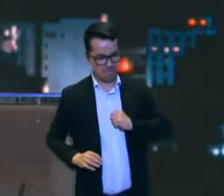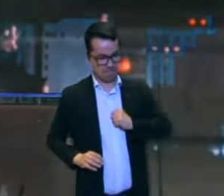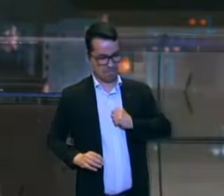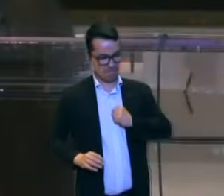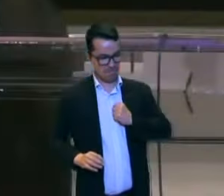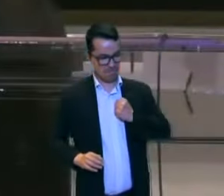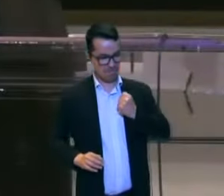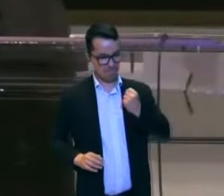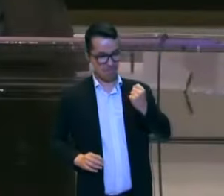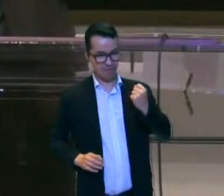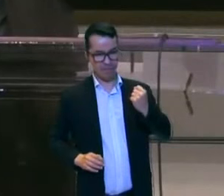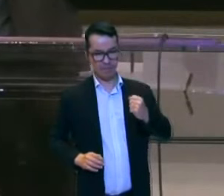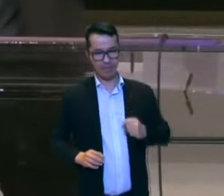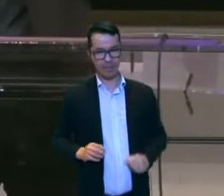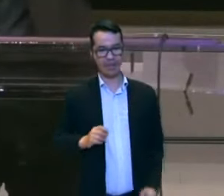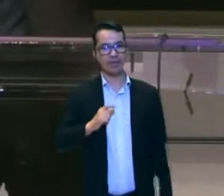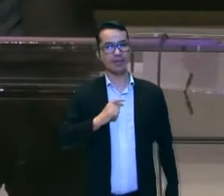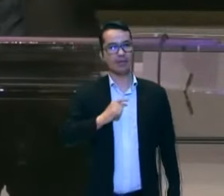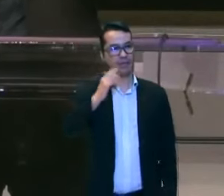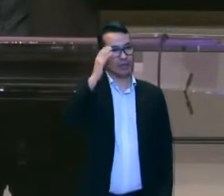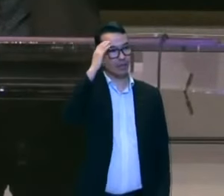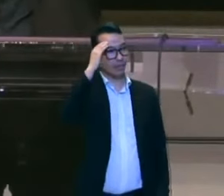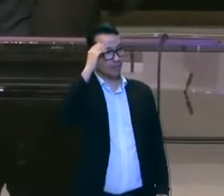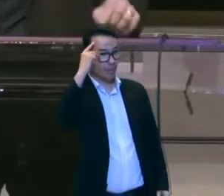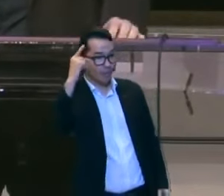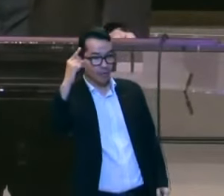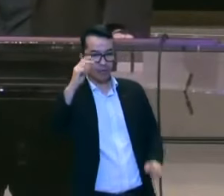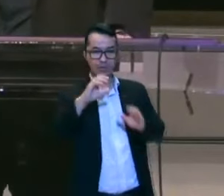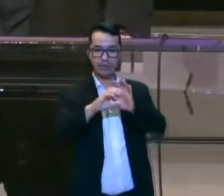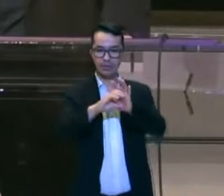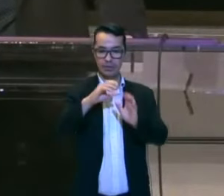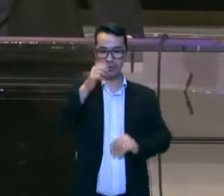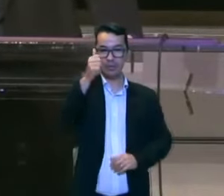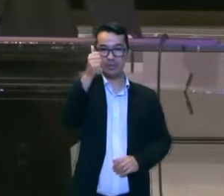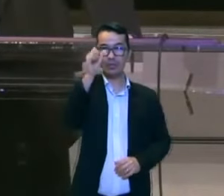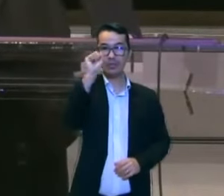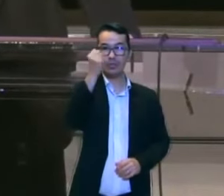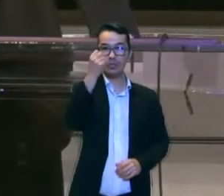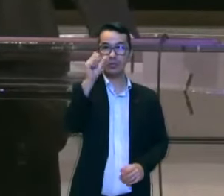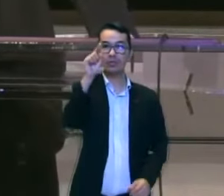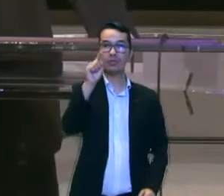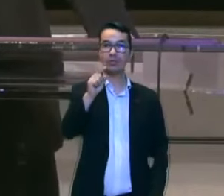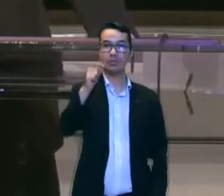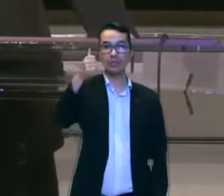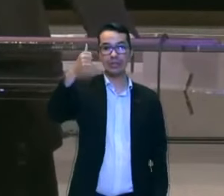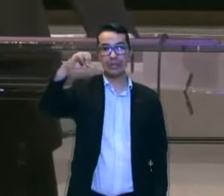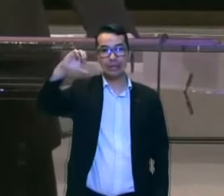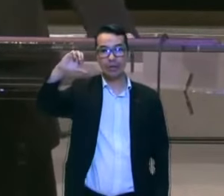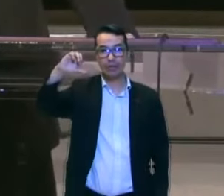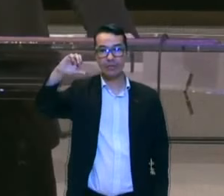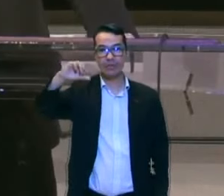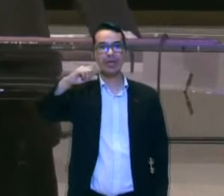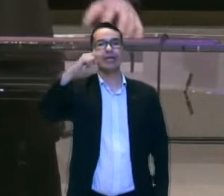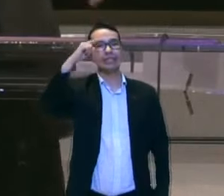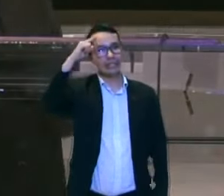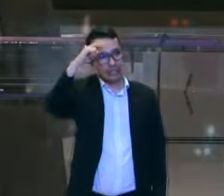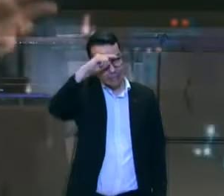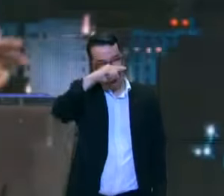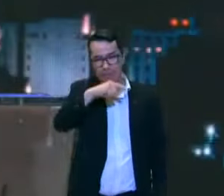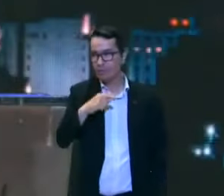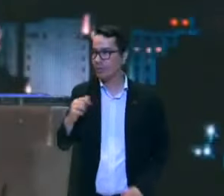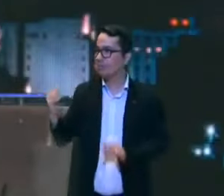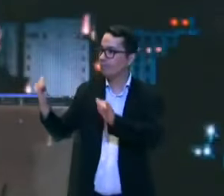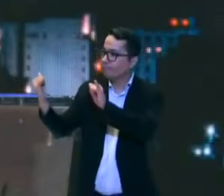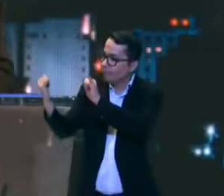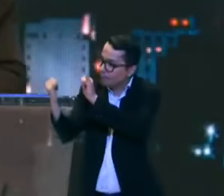mais difícil conquistar um irmão ofendido do que uma cidade forte. O que caracteriza